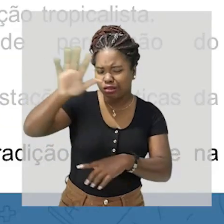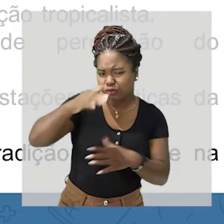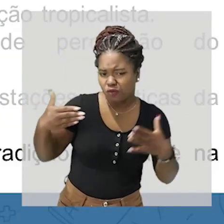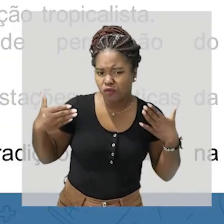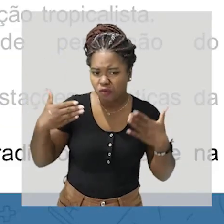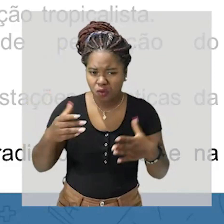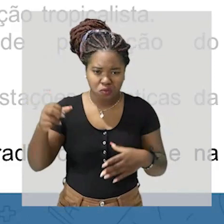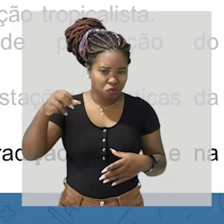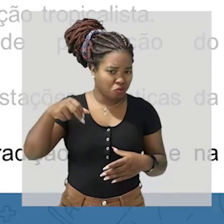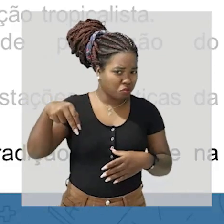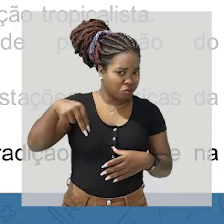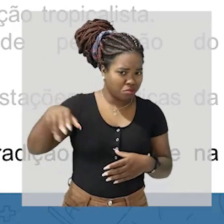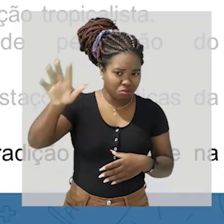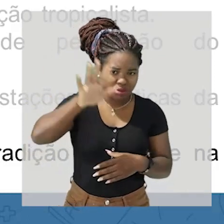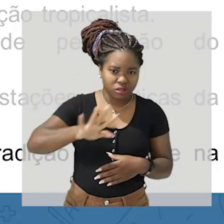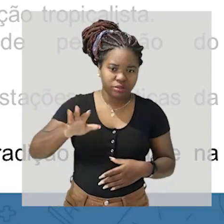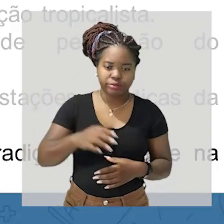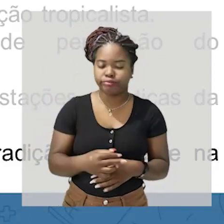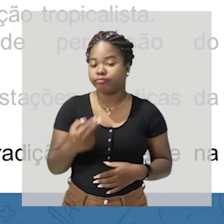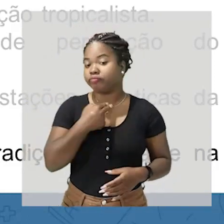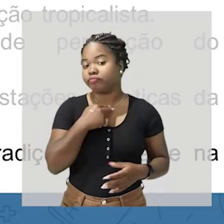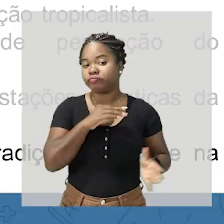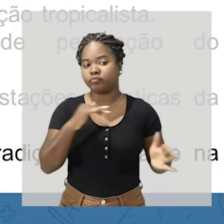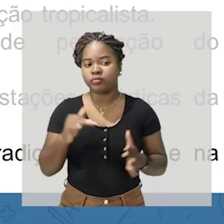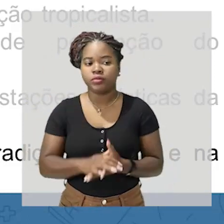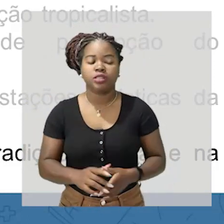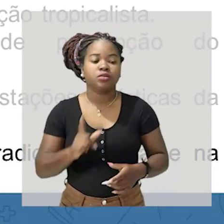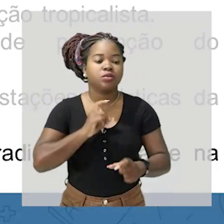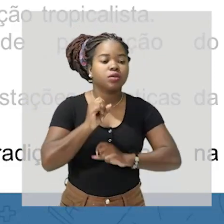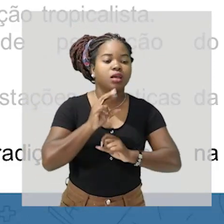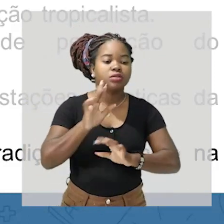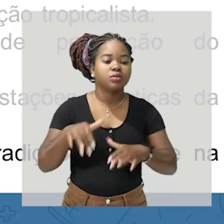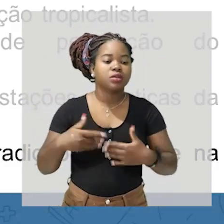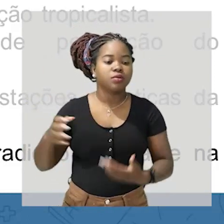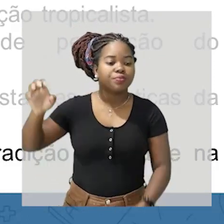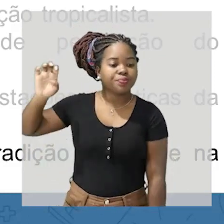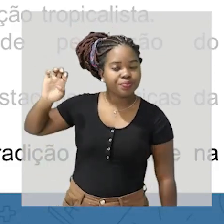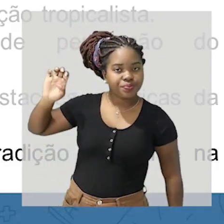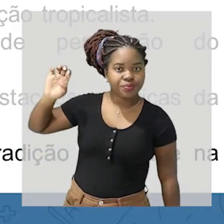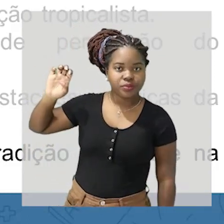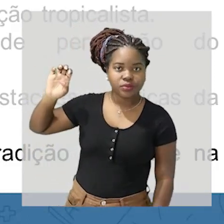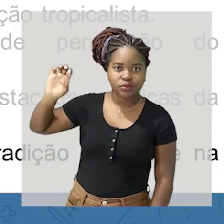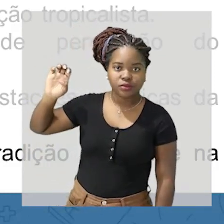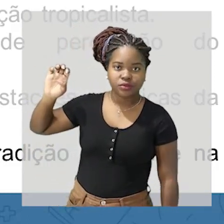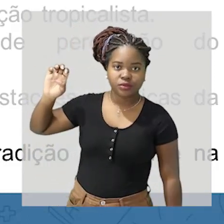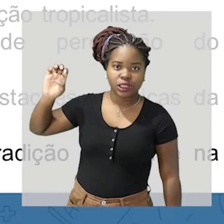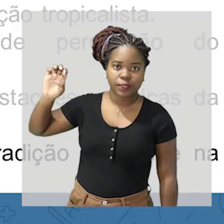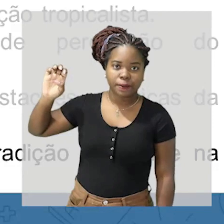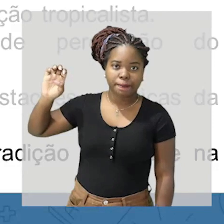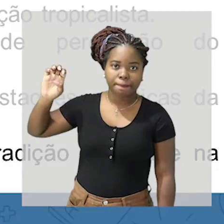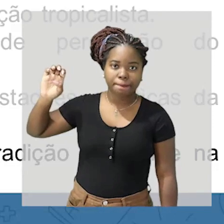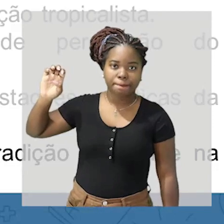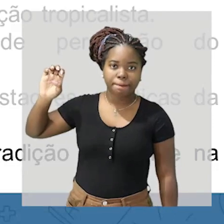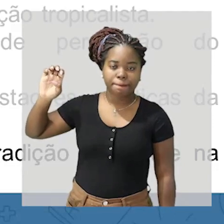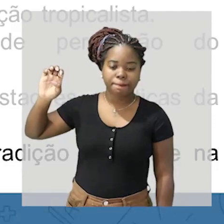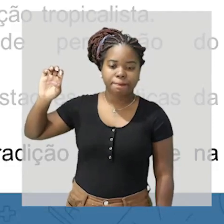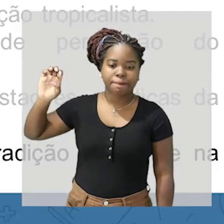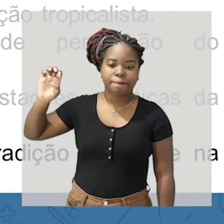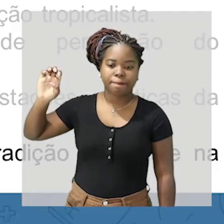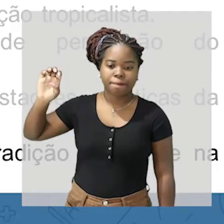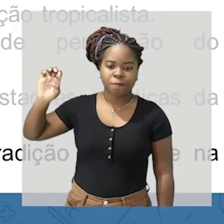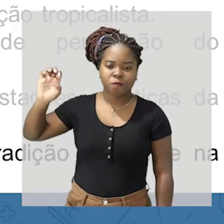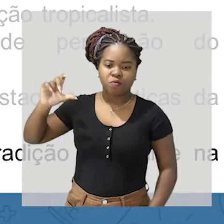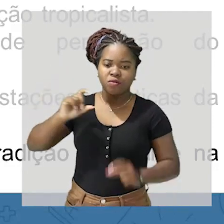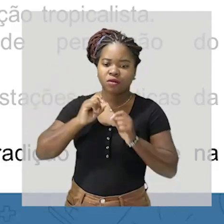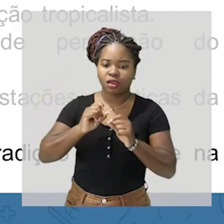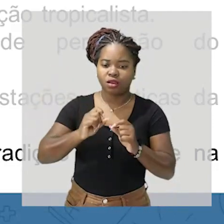tradição cultural e na crítica extremamente social. Então, o cinema novo é o ponto de resistência no